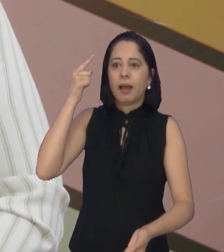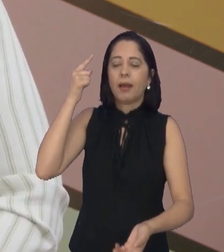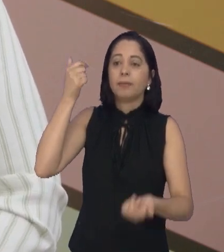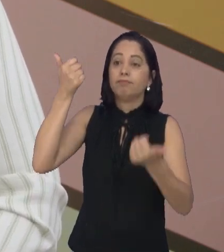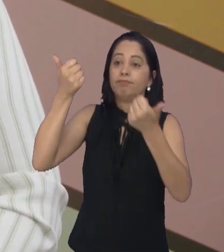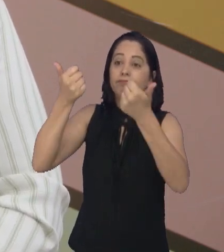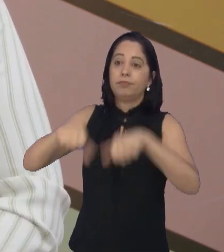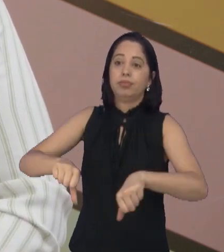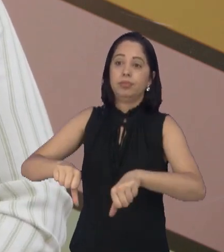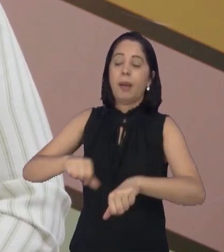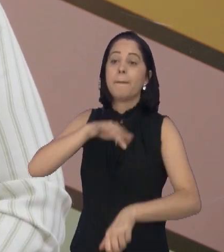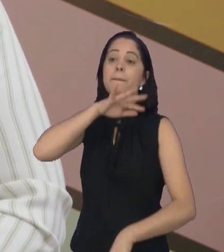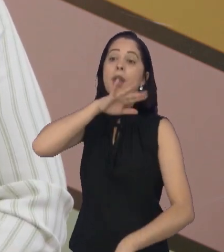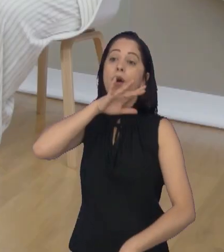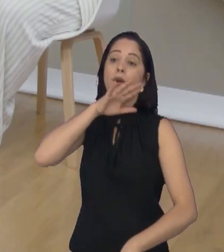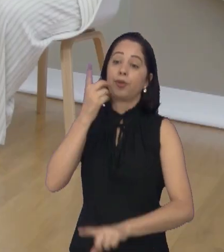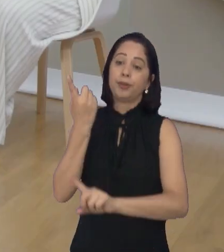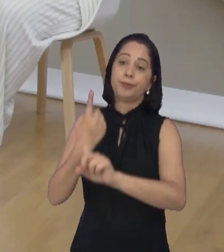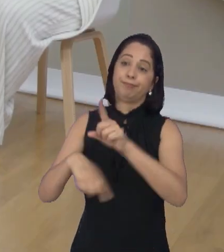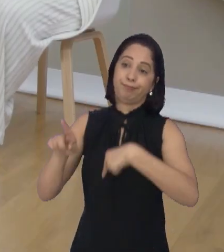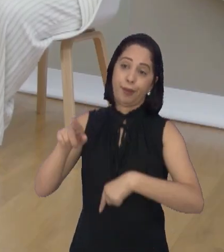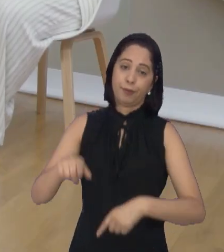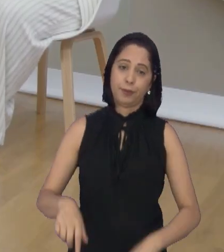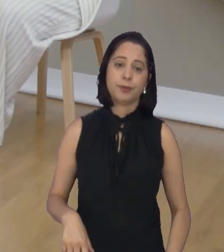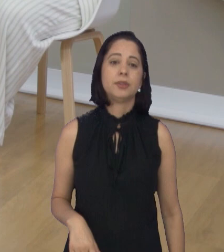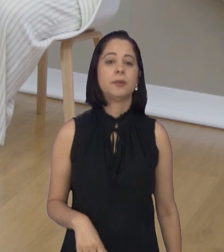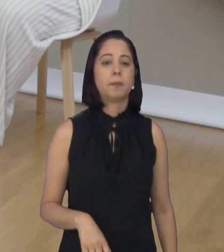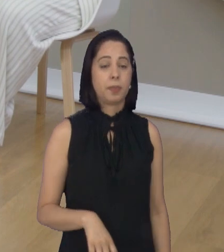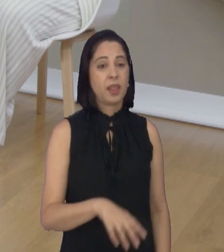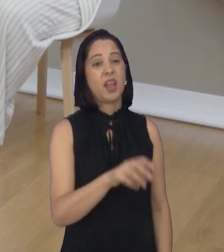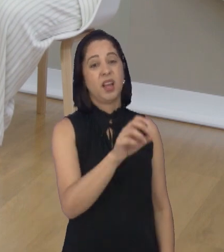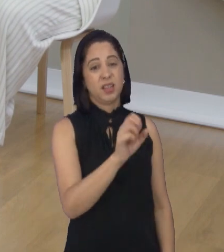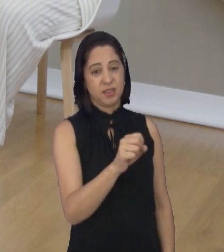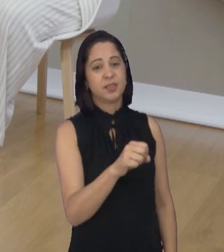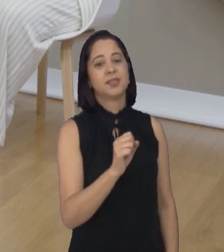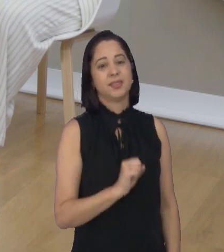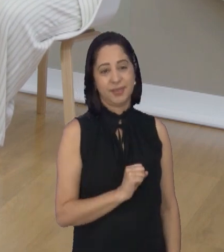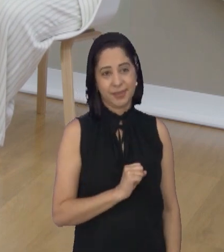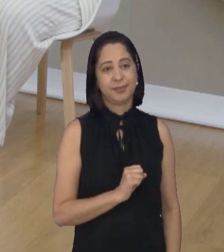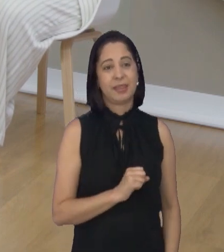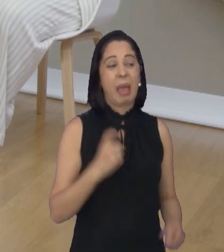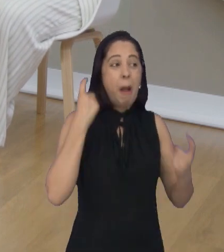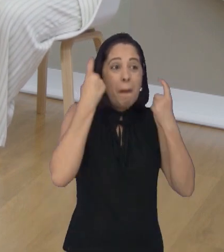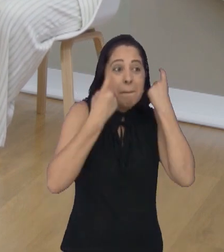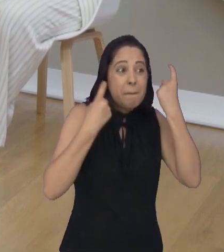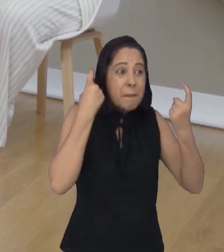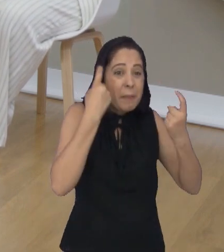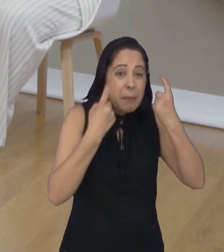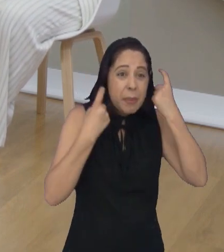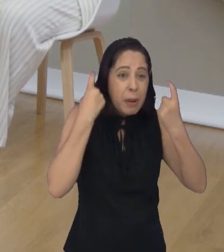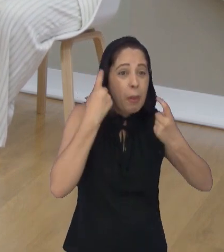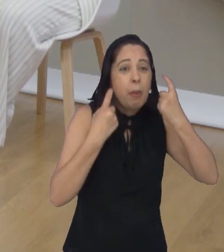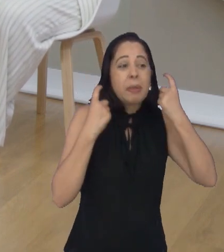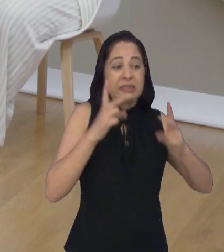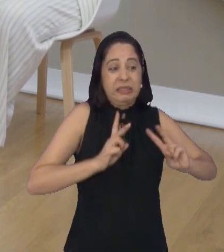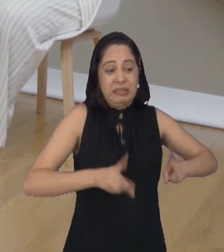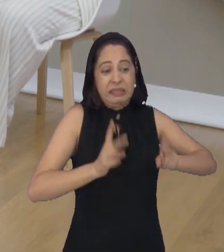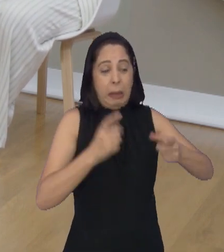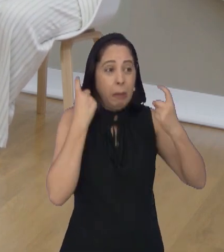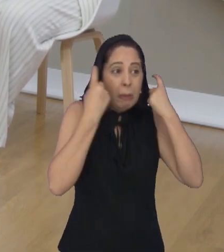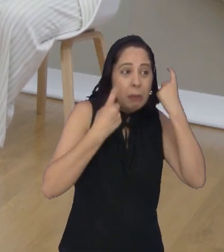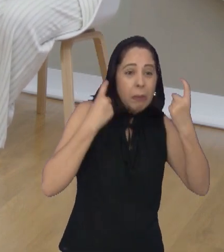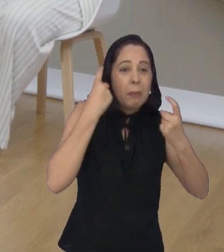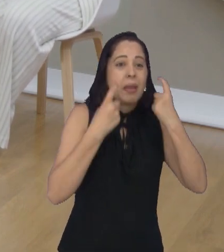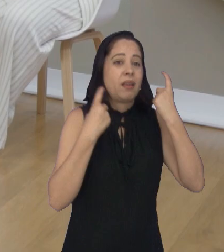emoções ruins a virem à tona. É uma preocupação que o nome já fala, né? Pré-ocupação, com algo que às vezes nem aconteceu e nem